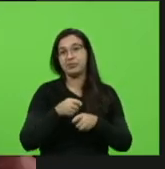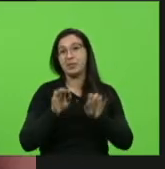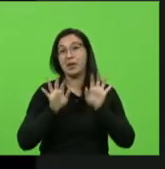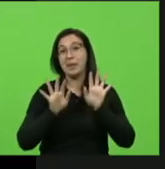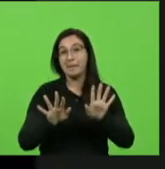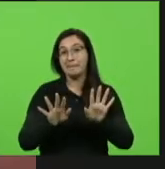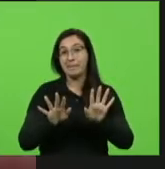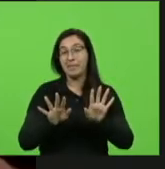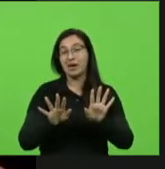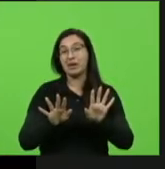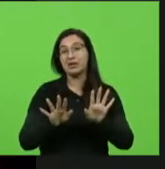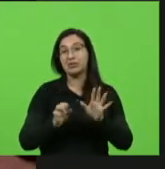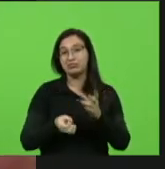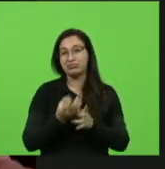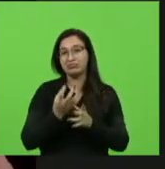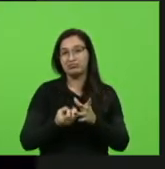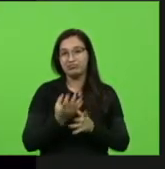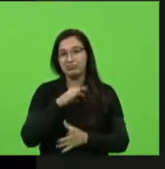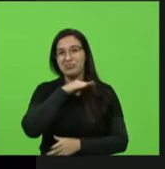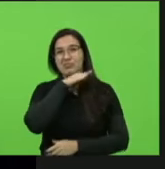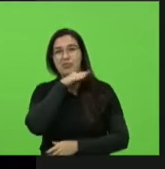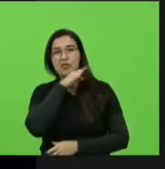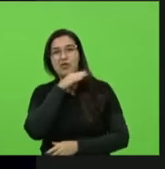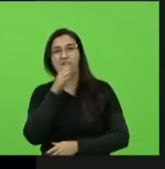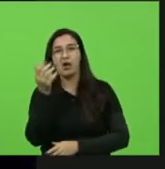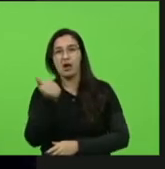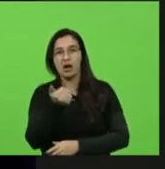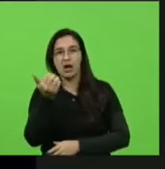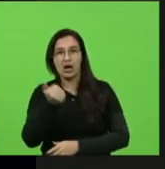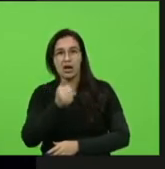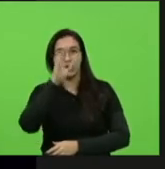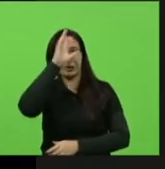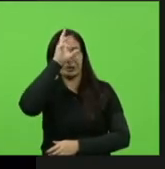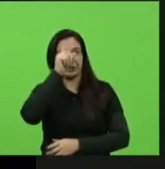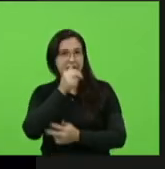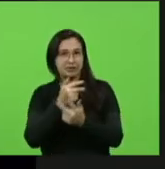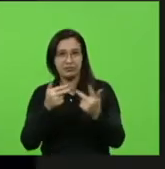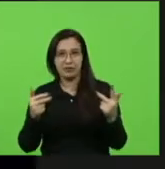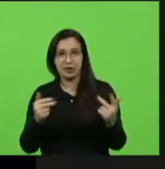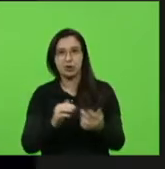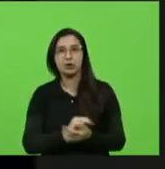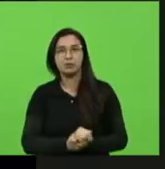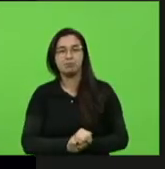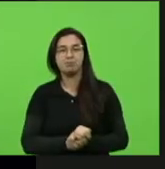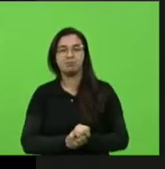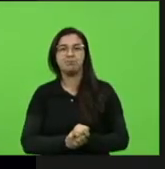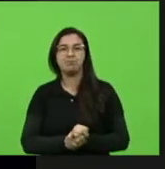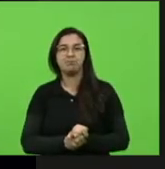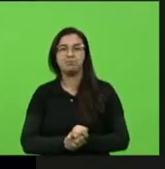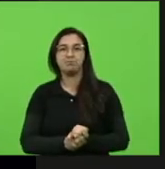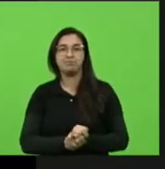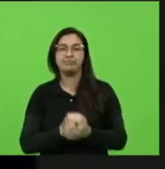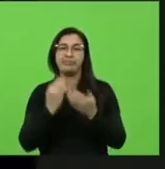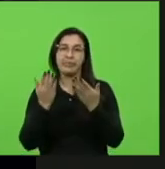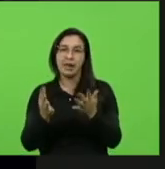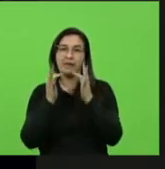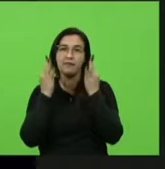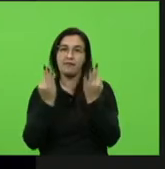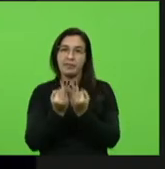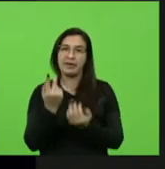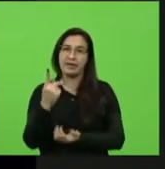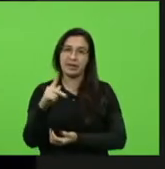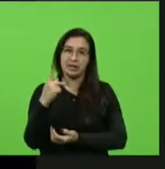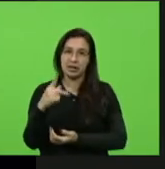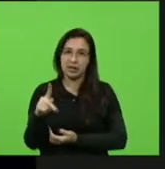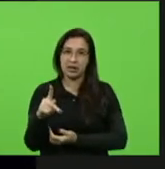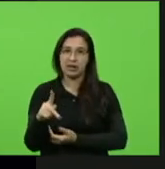especialmente a produção de aves, suínos e leite no nosso estado. Então, quero deixar também a família Dr. Felipe